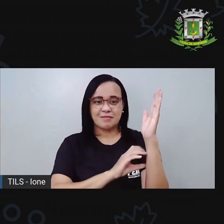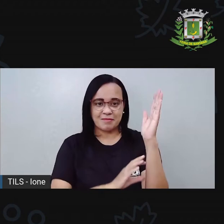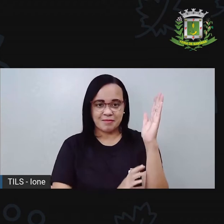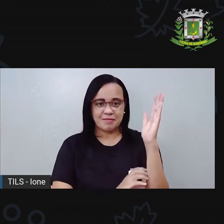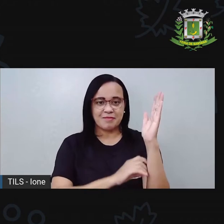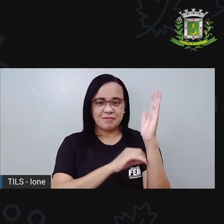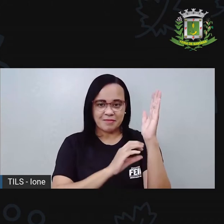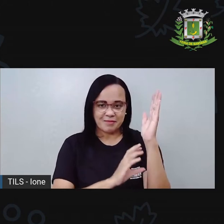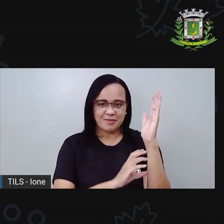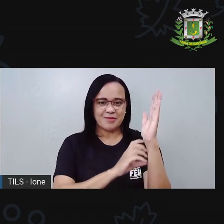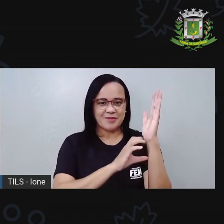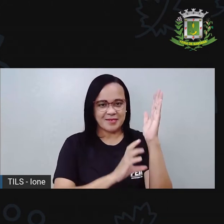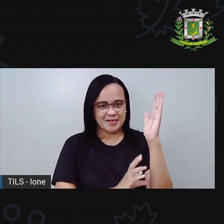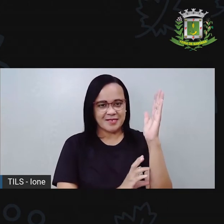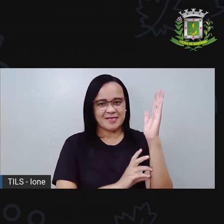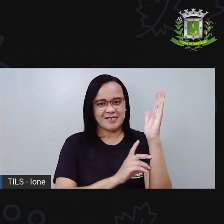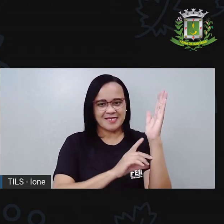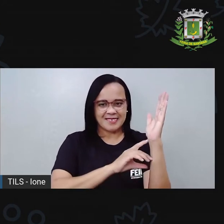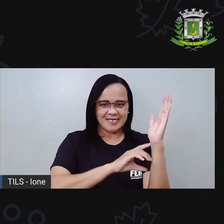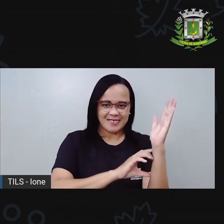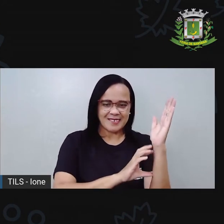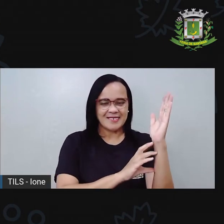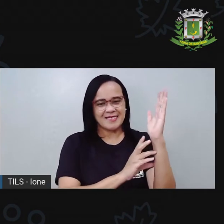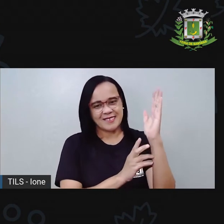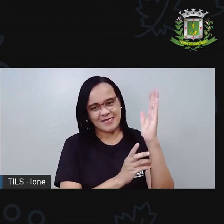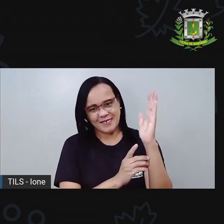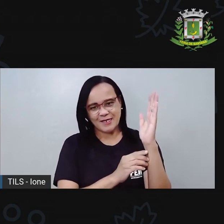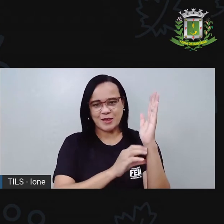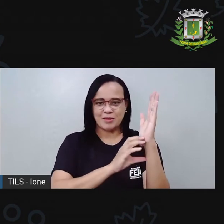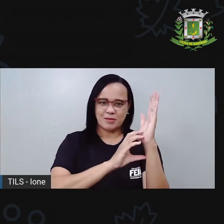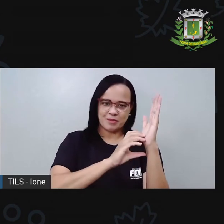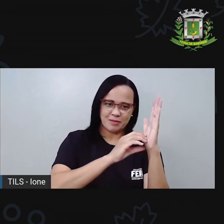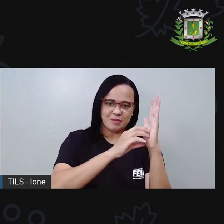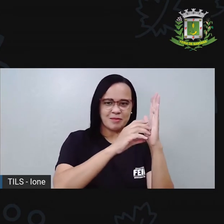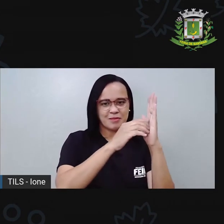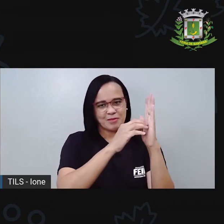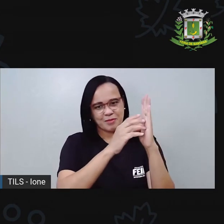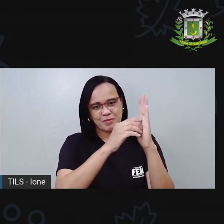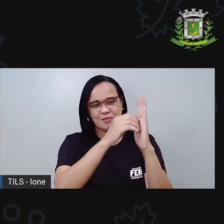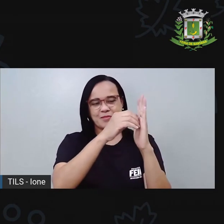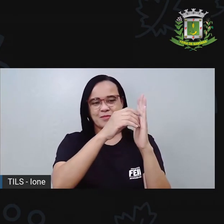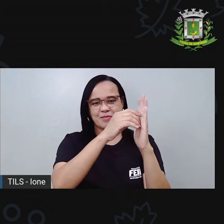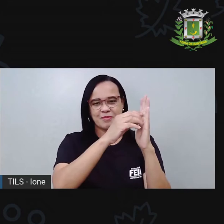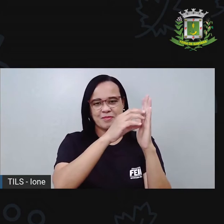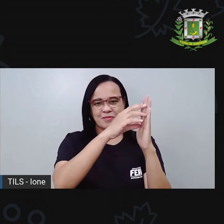e a dona aranha continua a